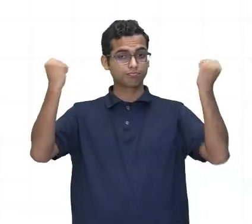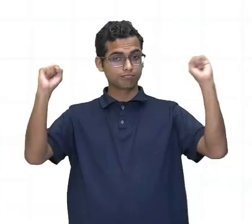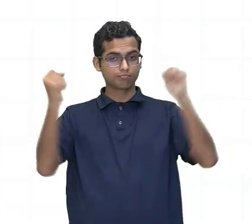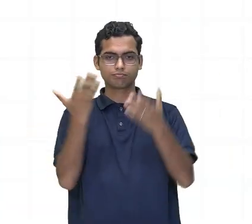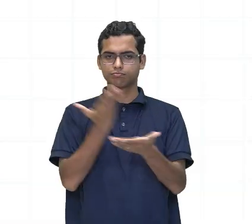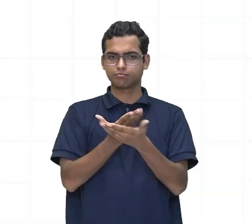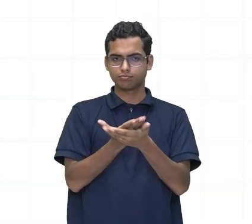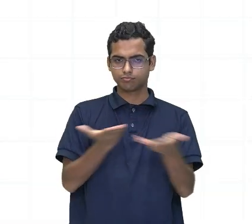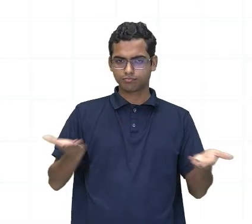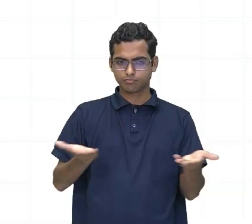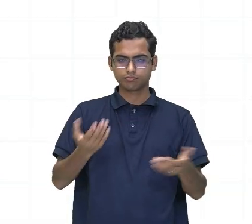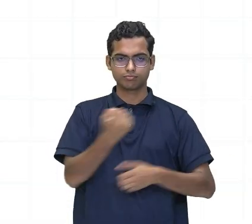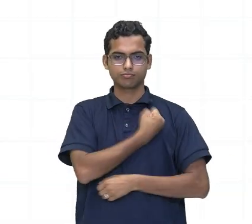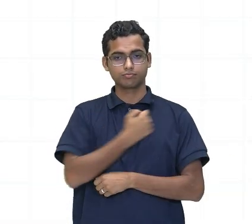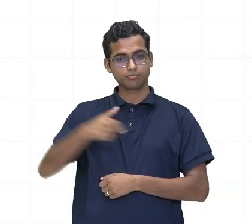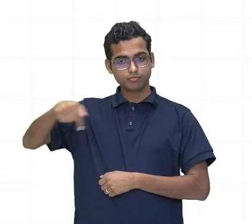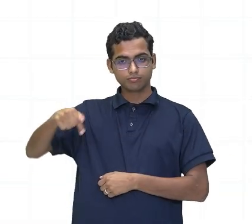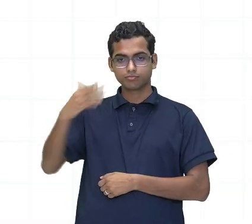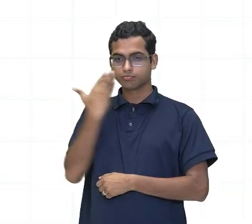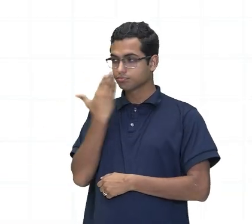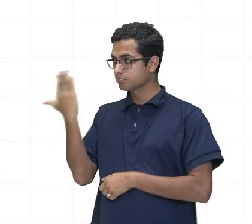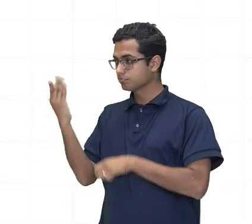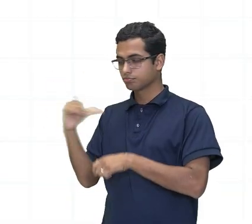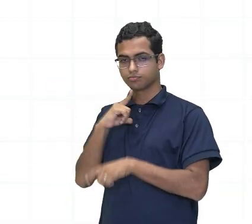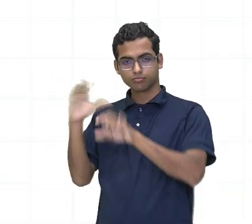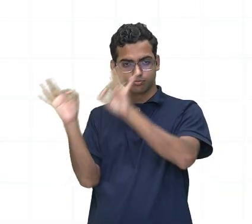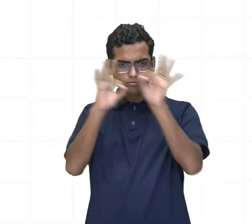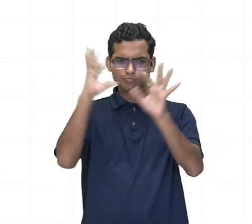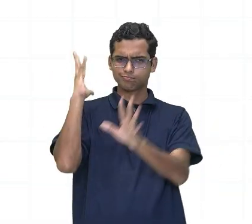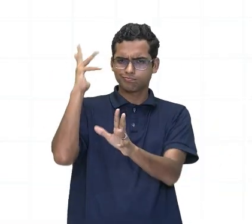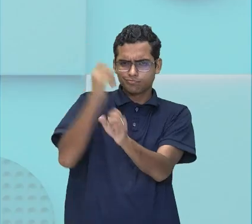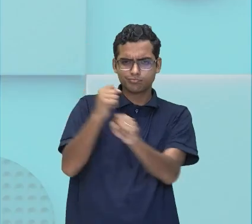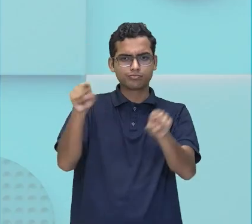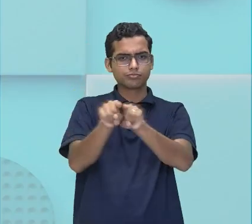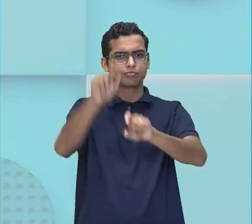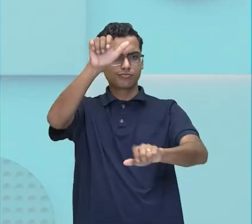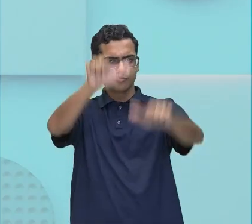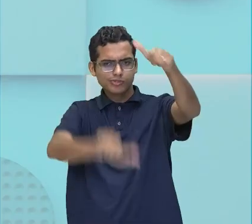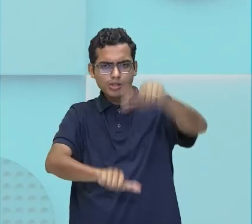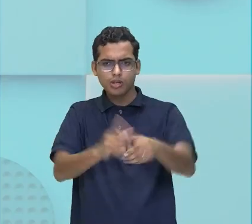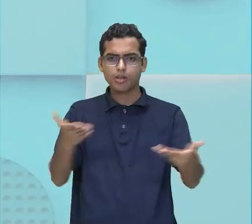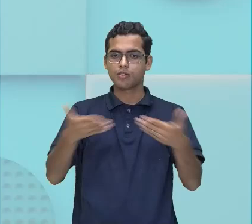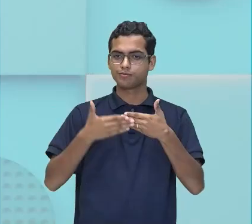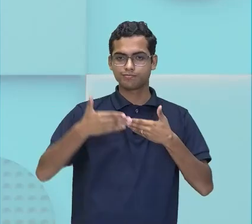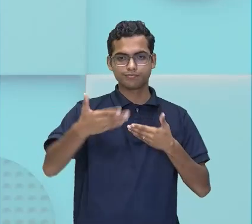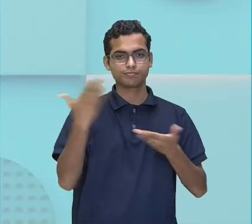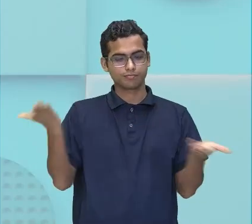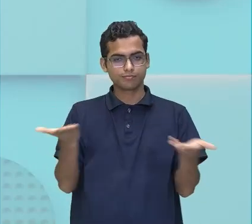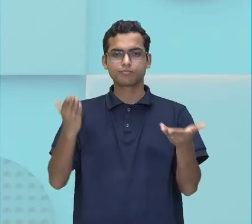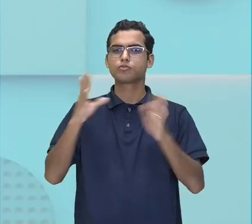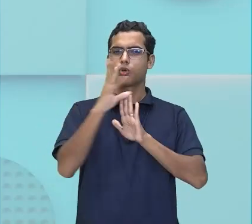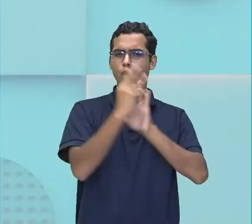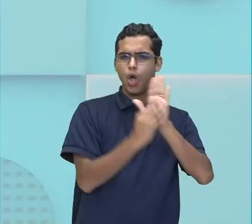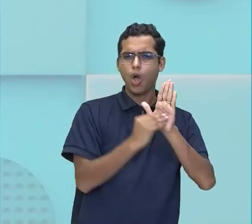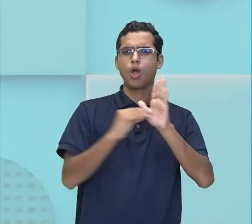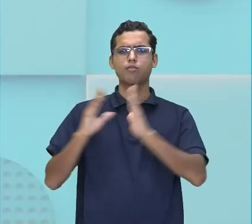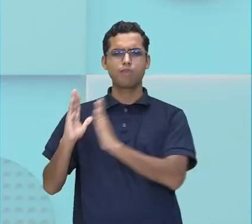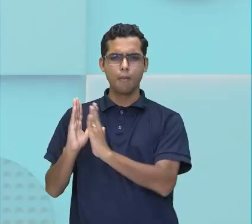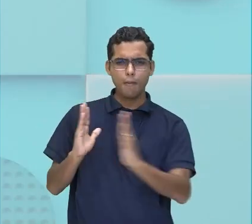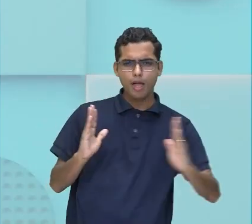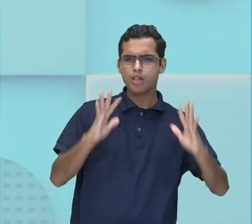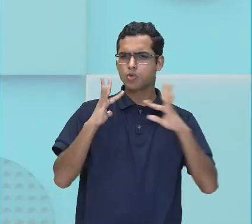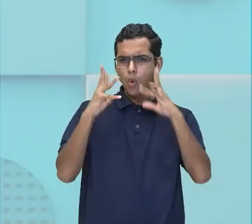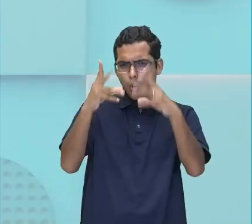Nesta aula de número 7, nós teremos aí a revisão e avaliação. Portanto, vamos rever todos os